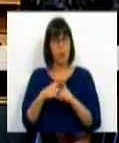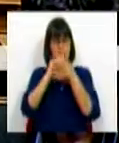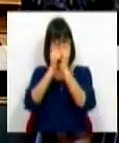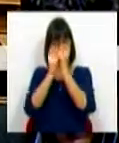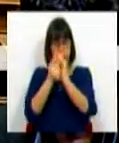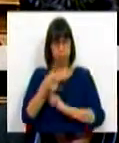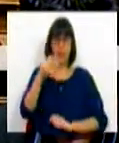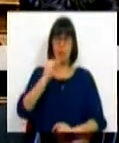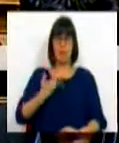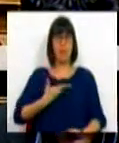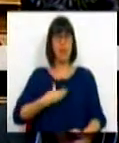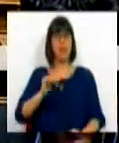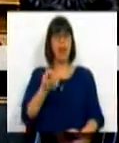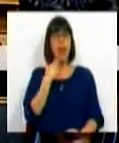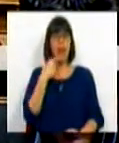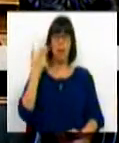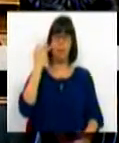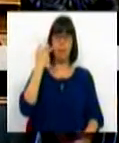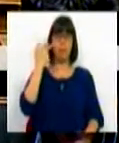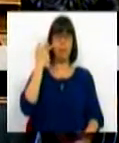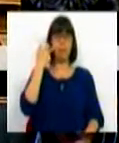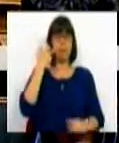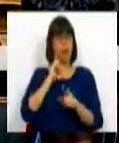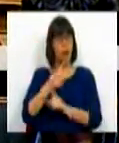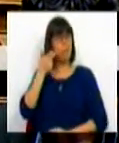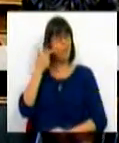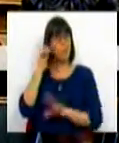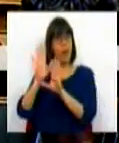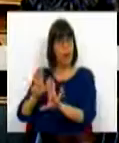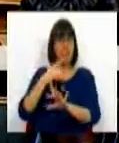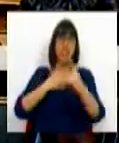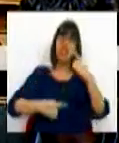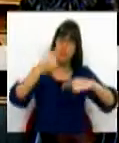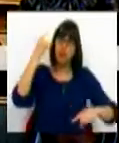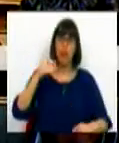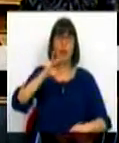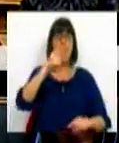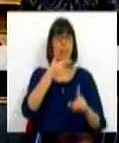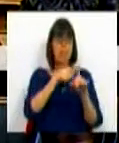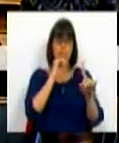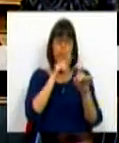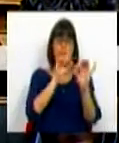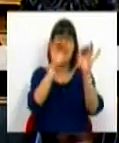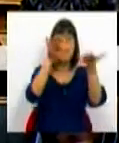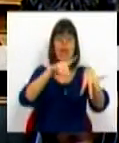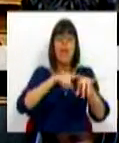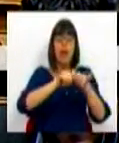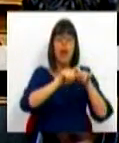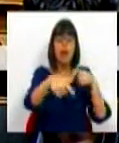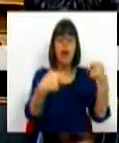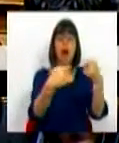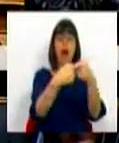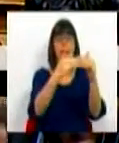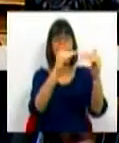reformista de que PSD e CDS se gabavam e continuam a gabar, estranhamente o PIB potencial no final do período de ajustamento